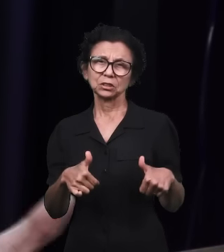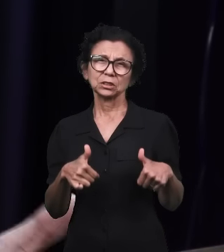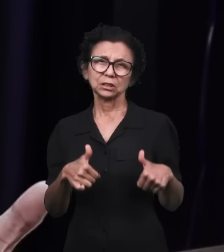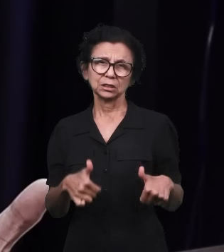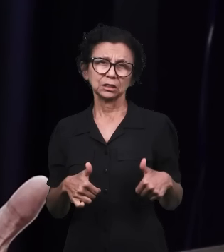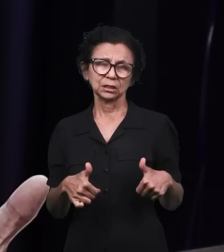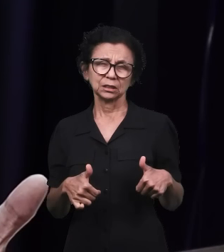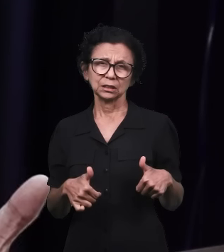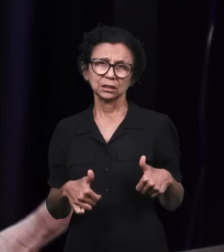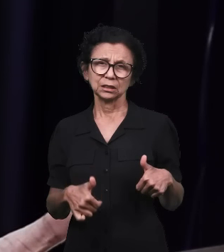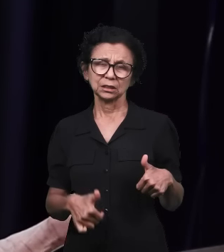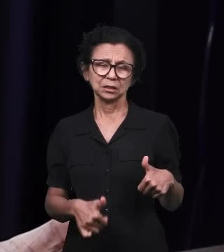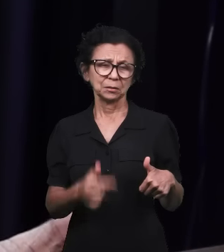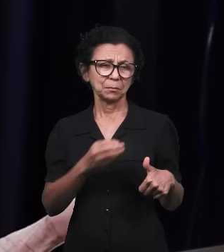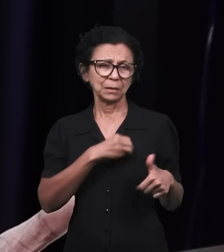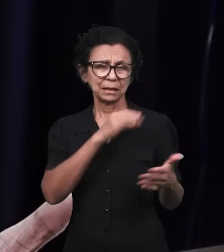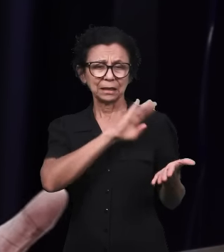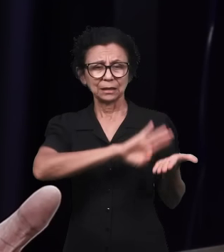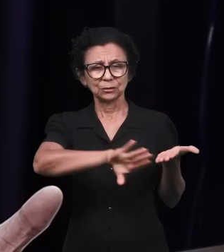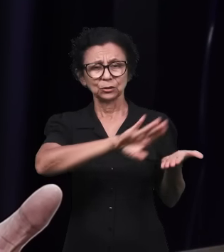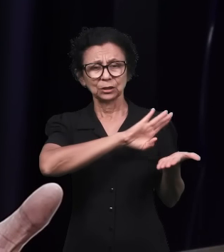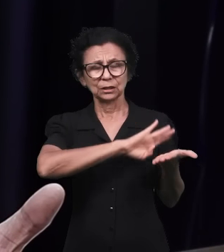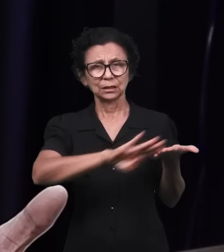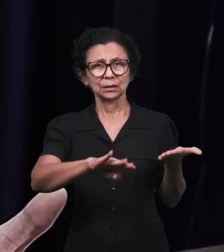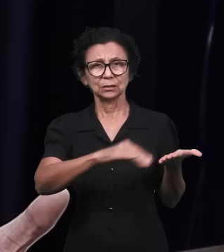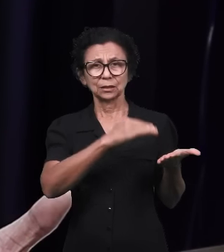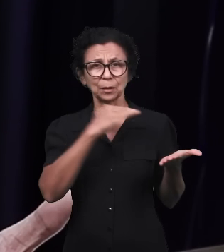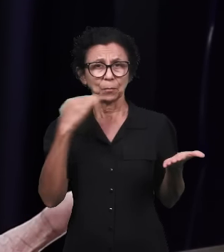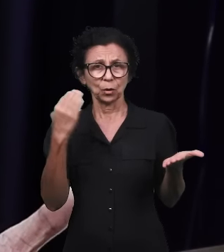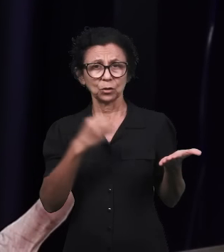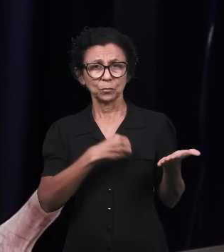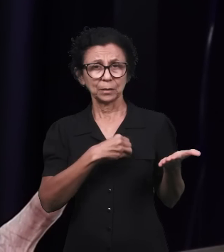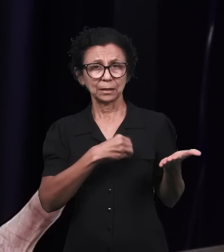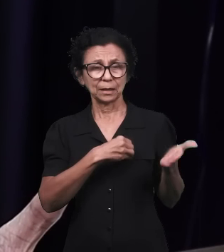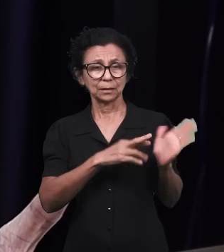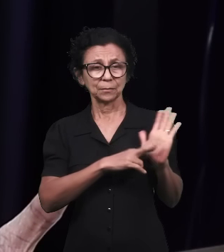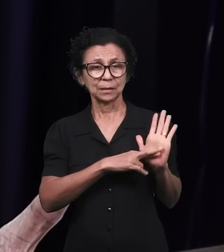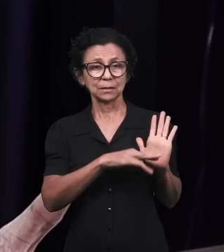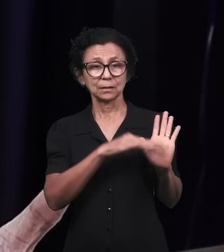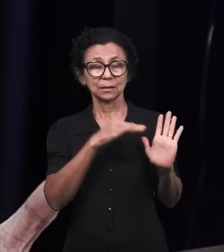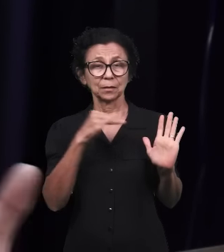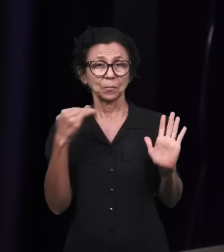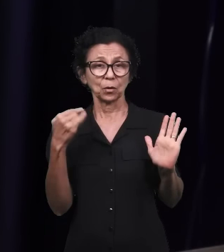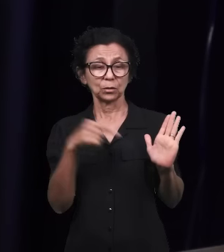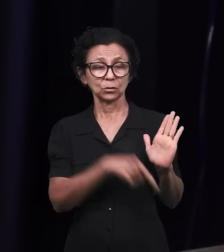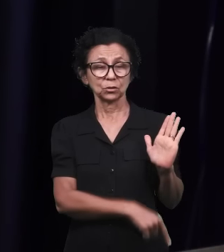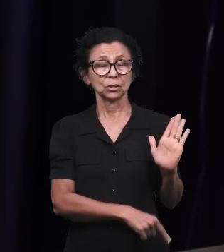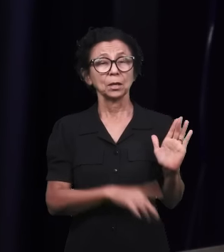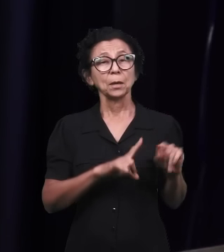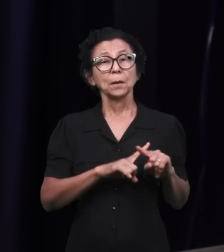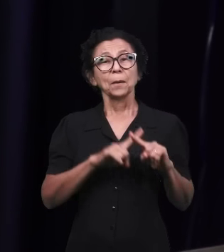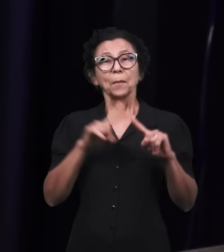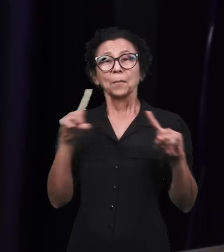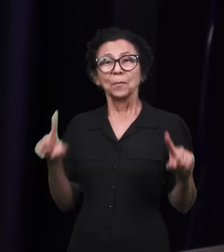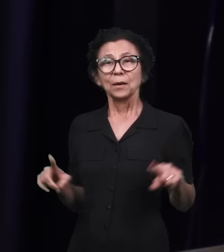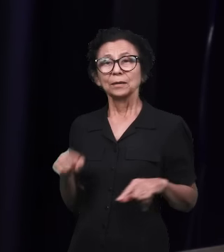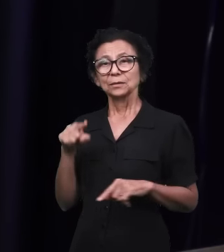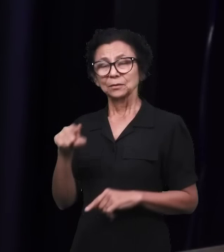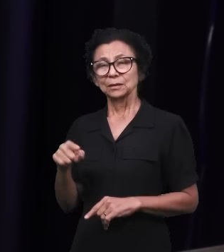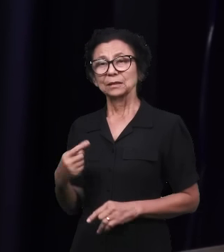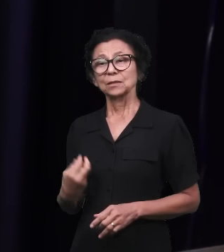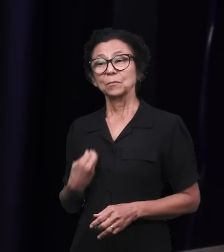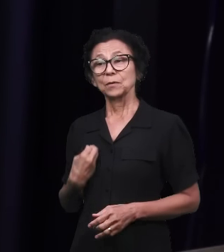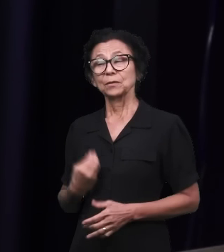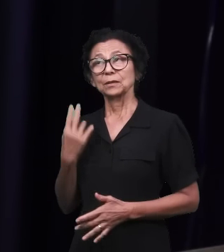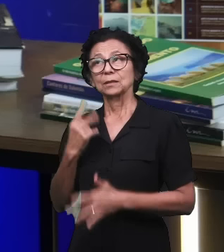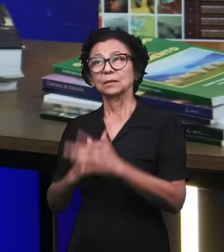e trazendo vida, trazendo esperança, trazendo uma nova condição de viver na presença do Senhor. É interessante